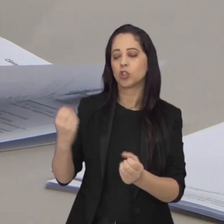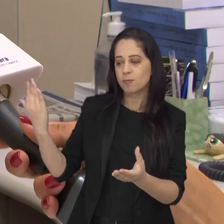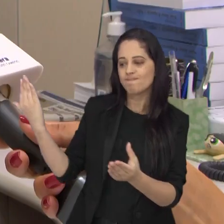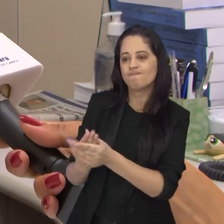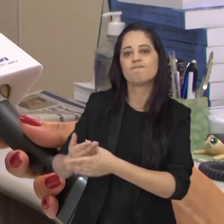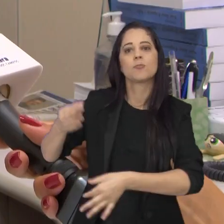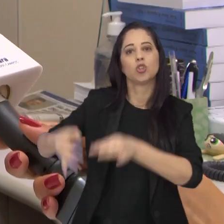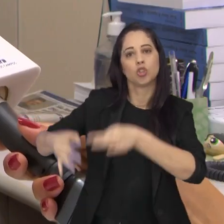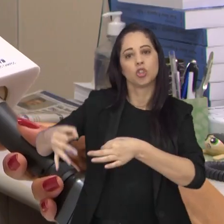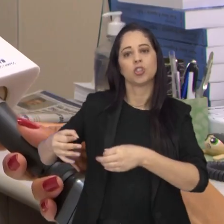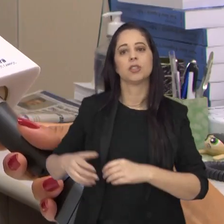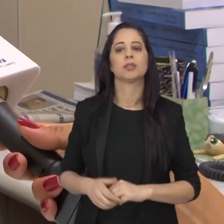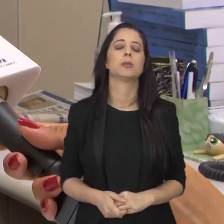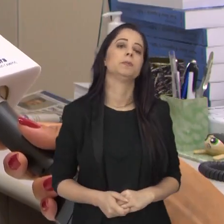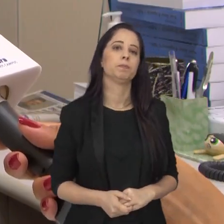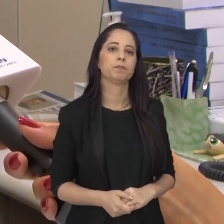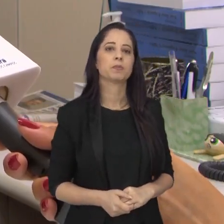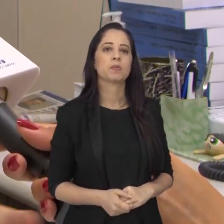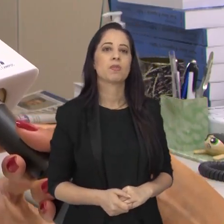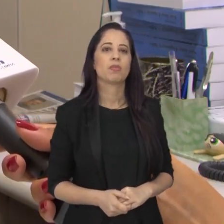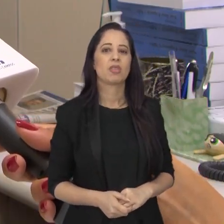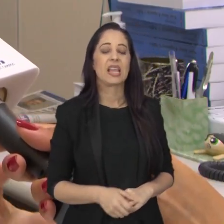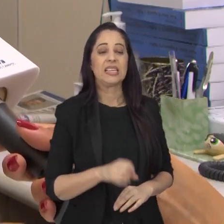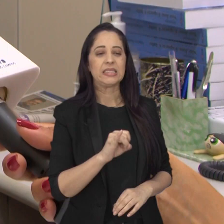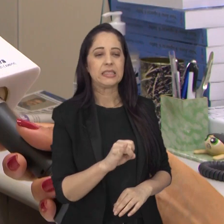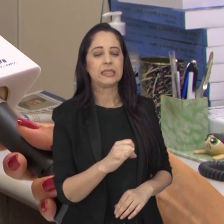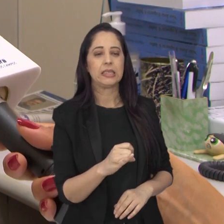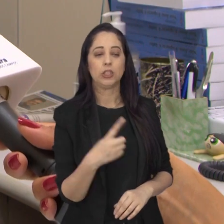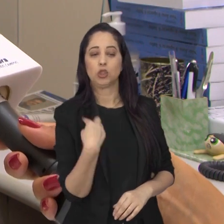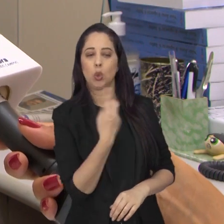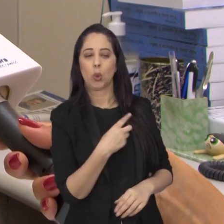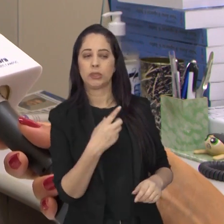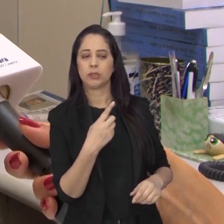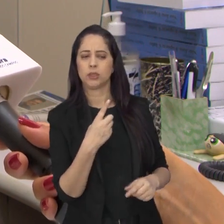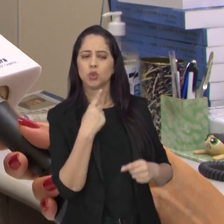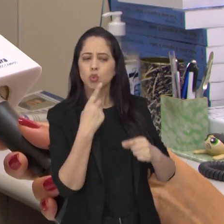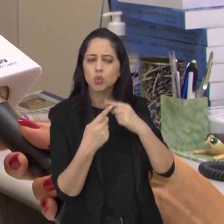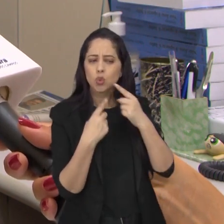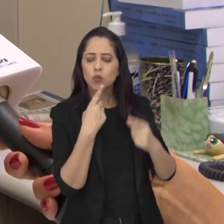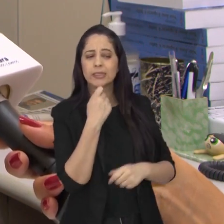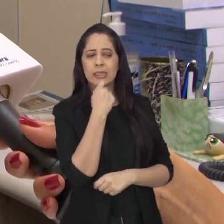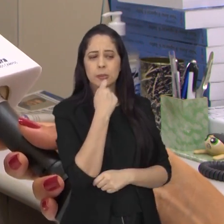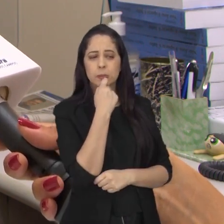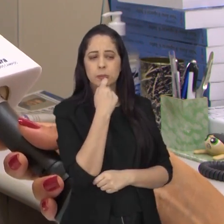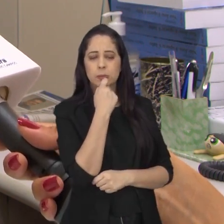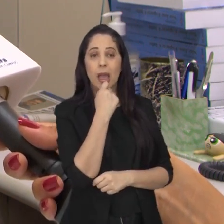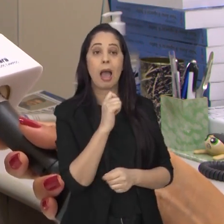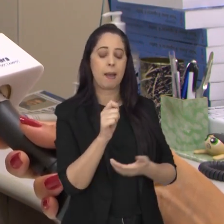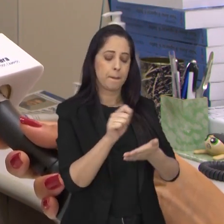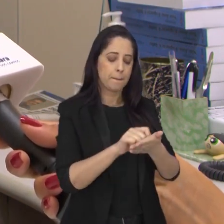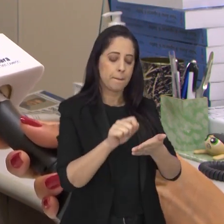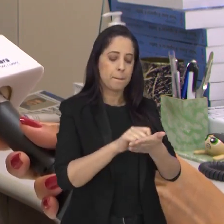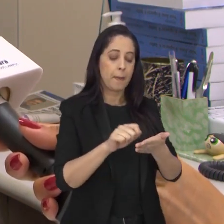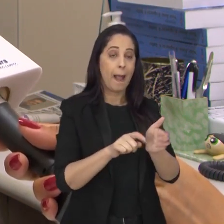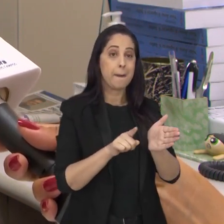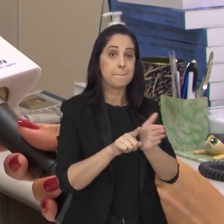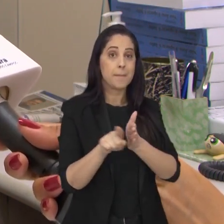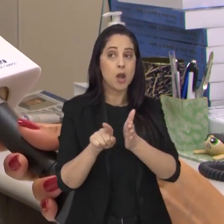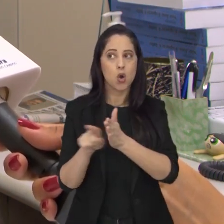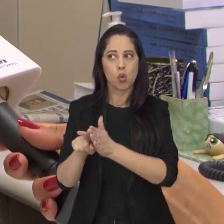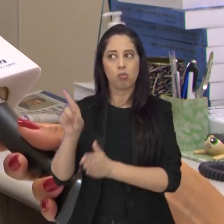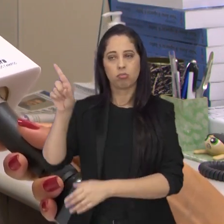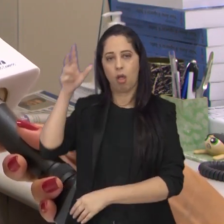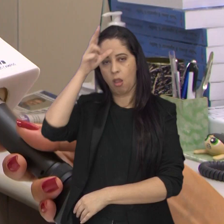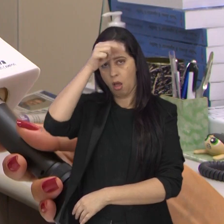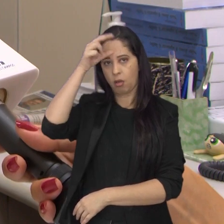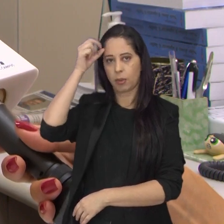justiça. E quando tem algo que de fato a gente tem alguma dúvida, a gente encaminha ofício pedindo para a prefeitura assim, uma